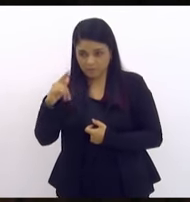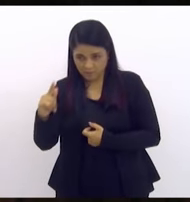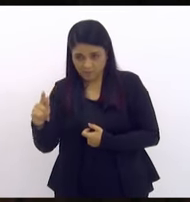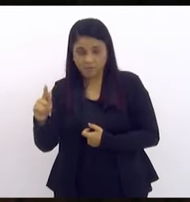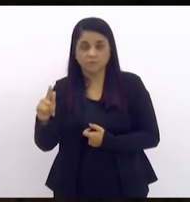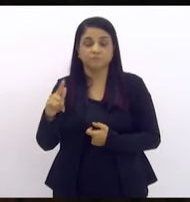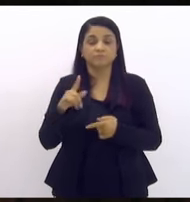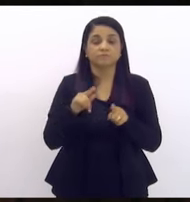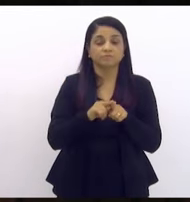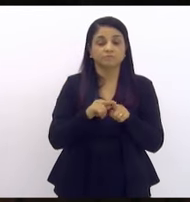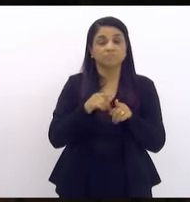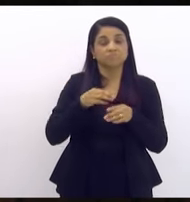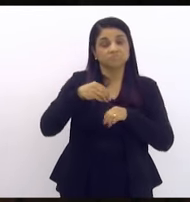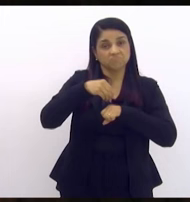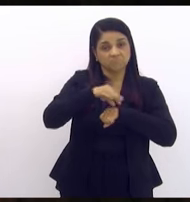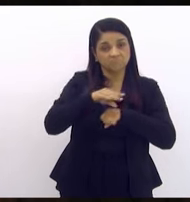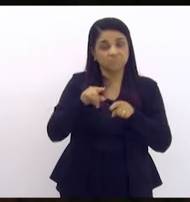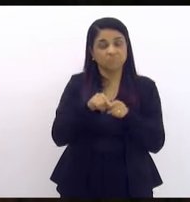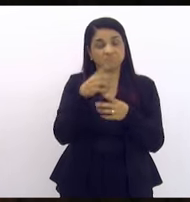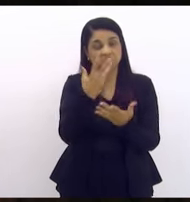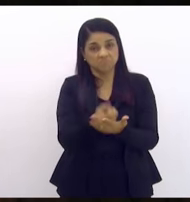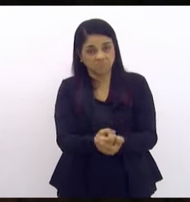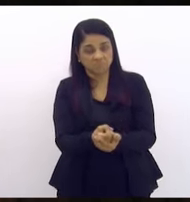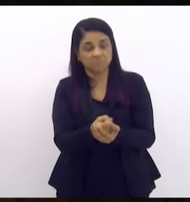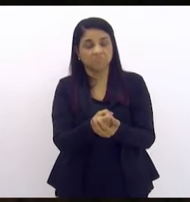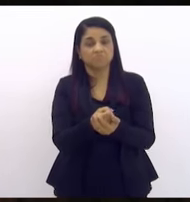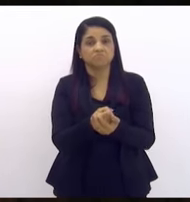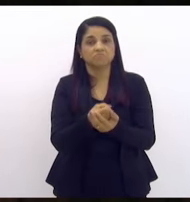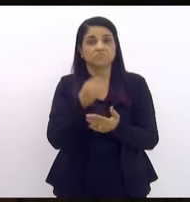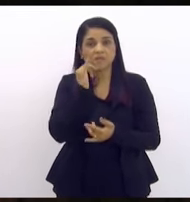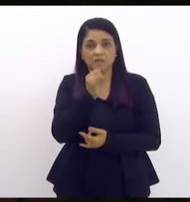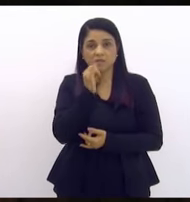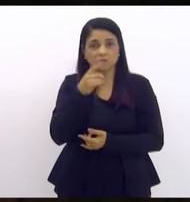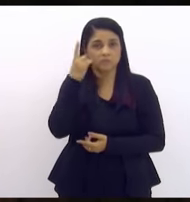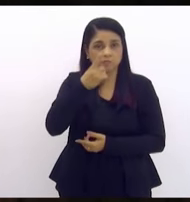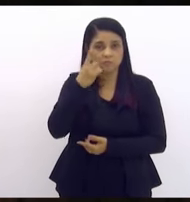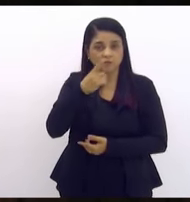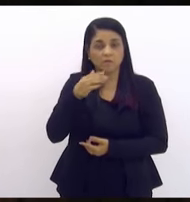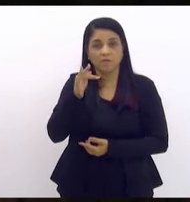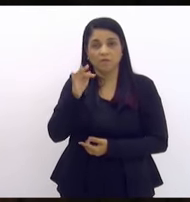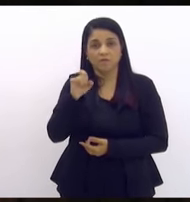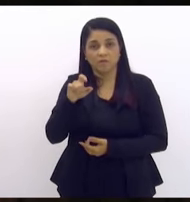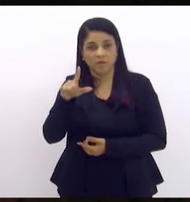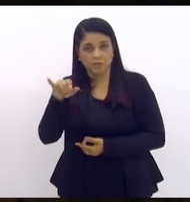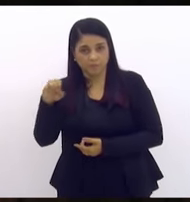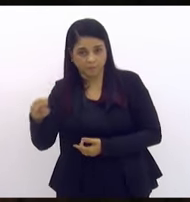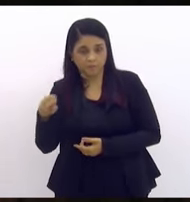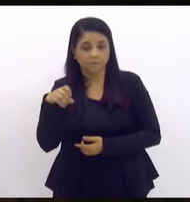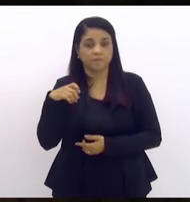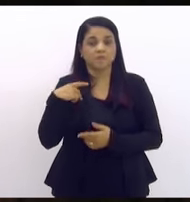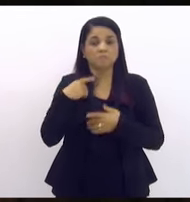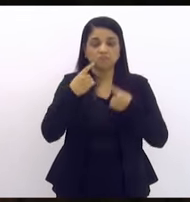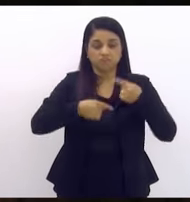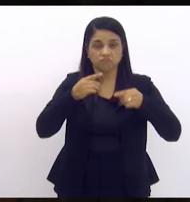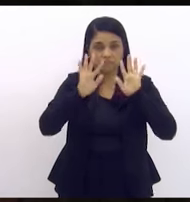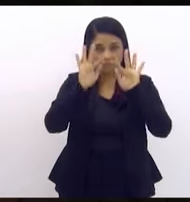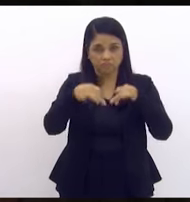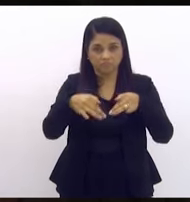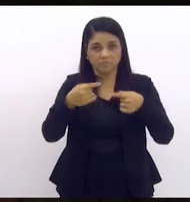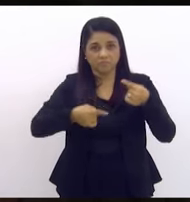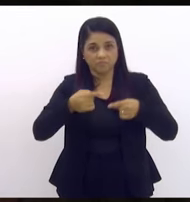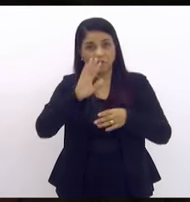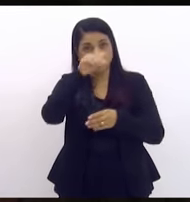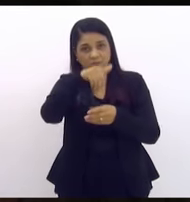indicação legislativa favorável. Relator, deputado Felipe Soares. Em discussão, não havendo quem queira discutir, encerrada a discussão,